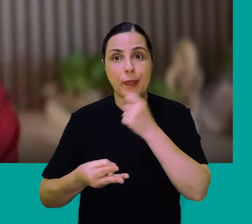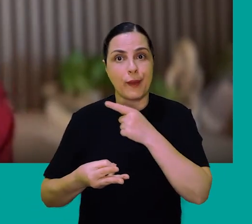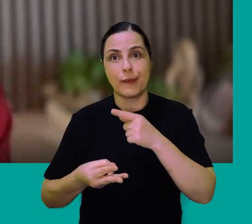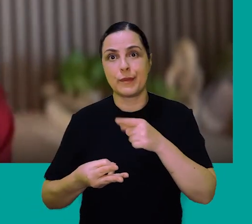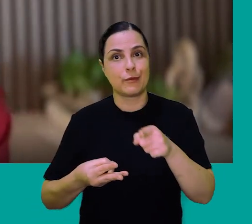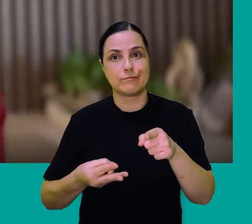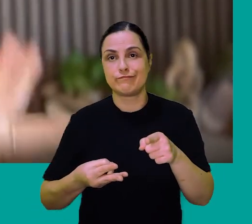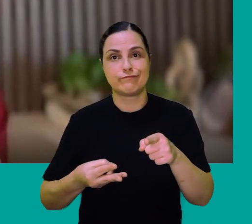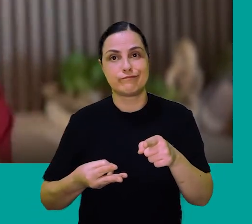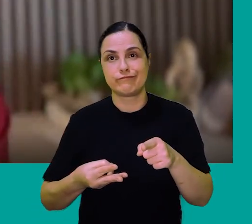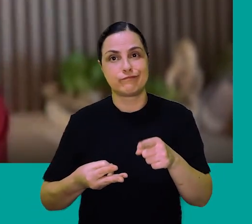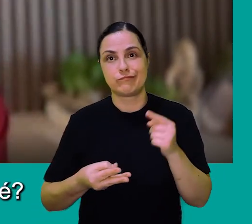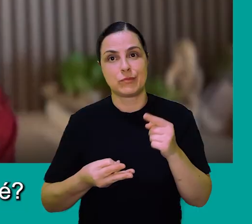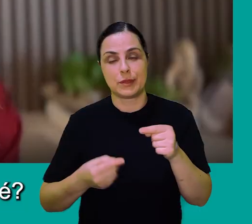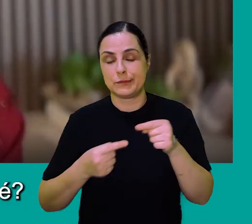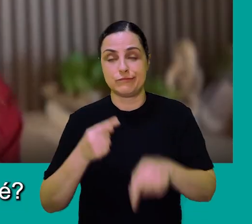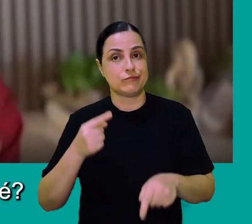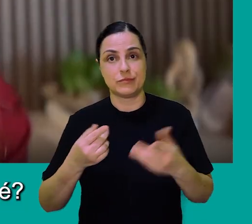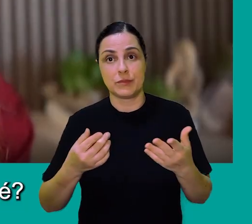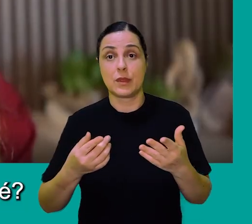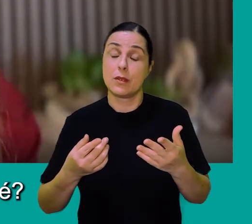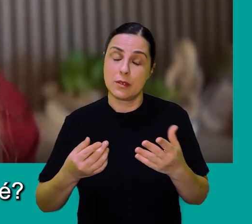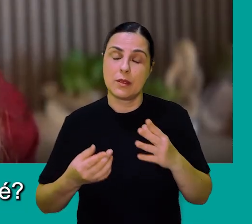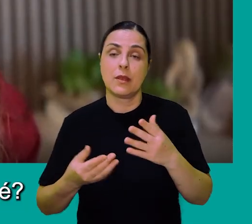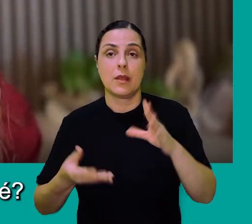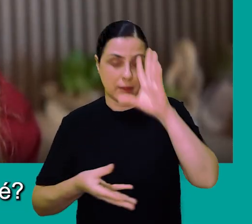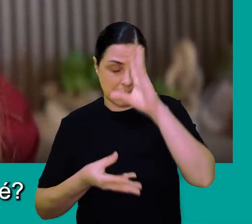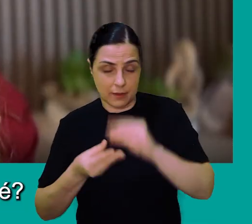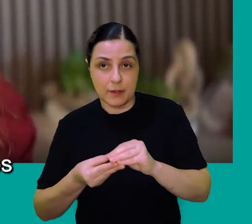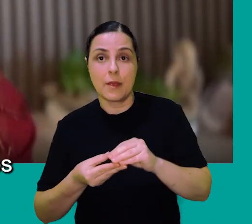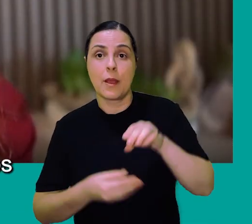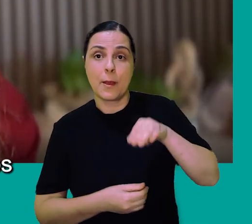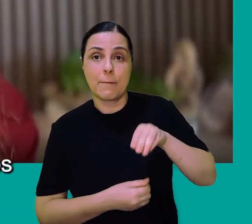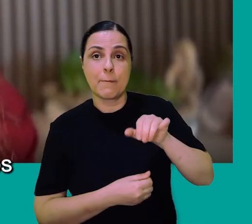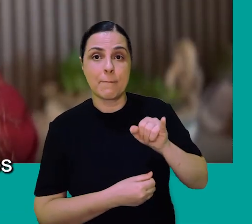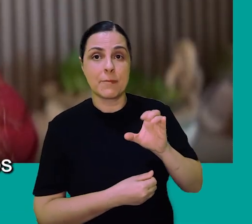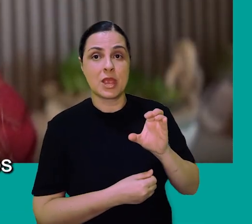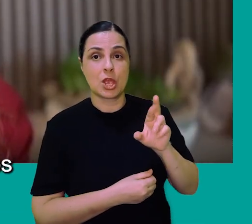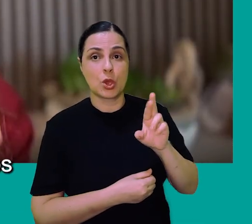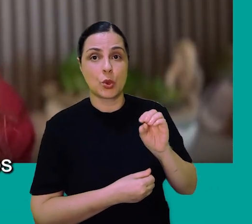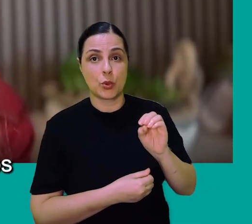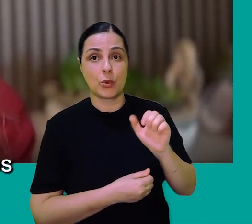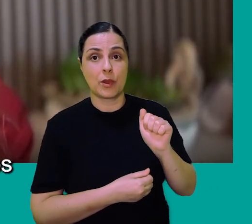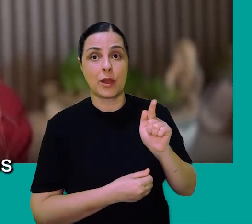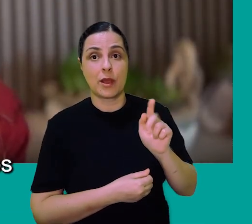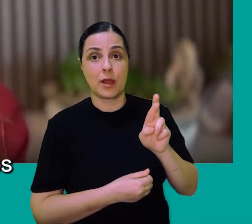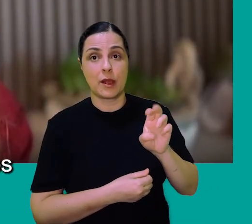ponto. Segundo ponto, um resumão, então, microagressão, ele surge, né, olhando para esse lugar dos